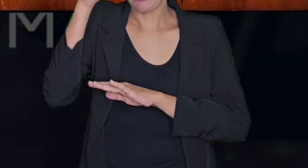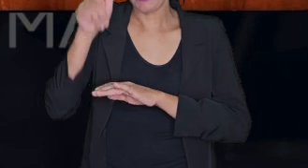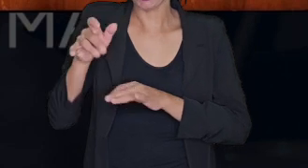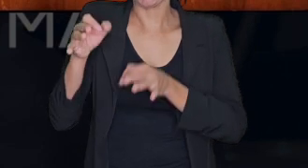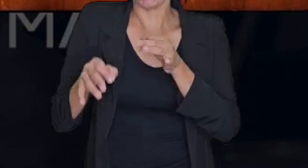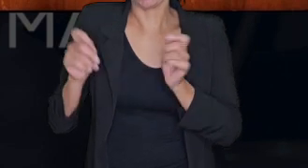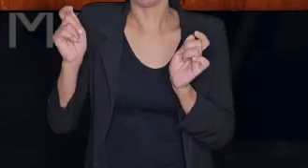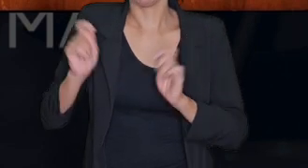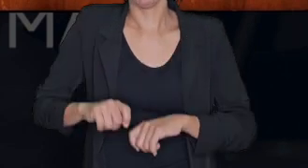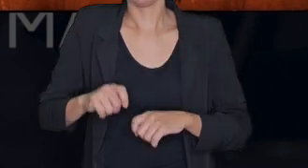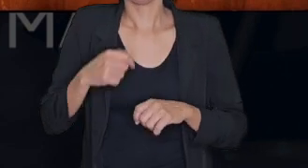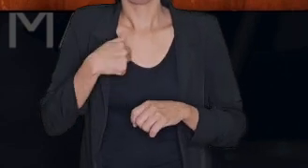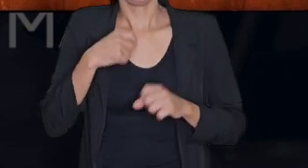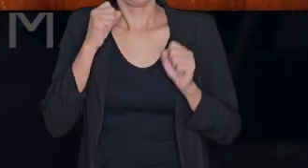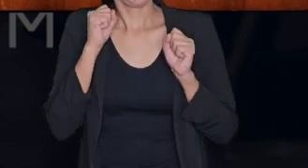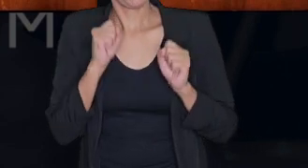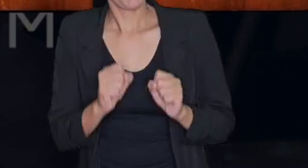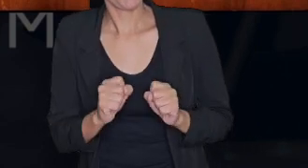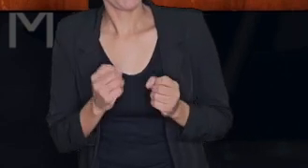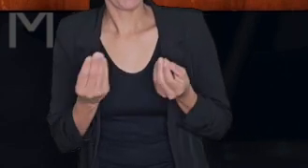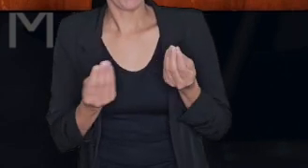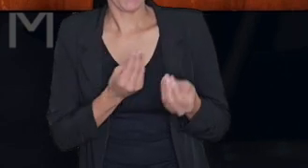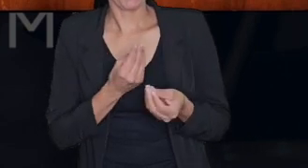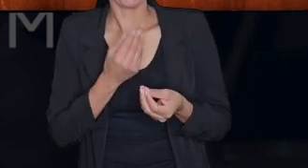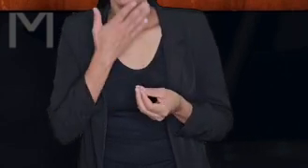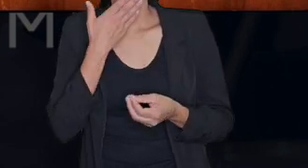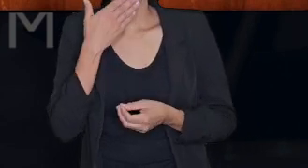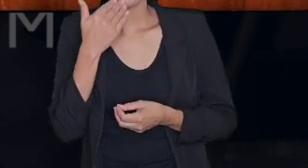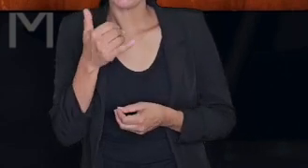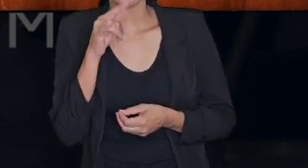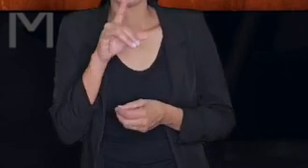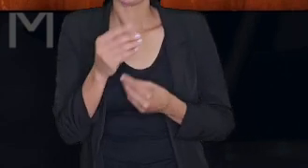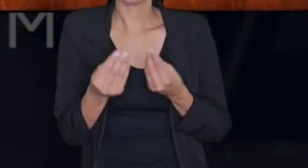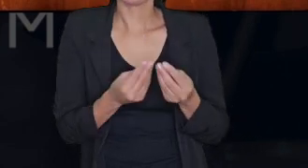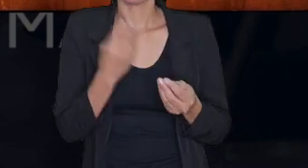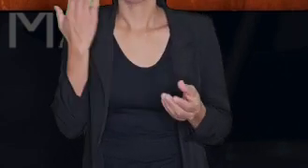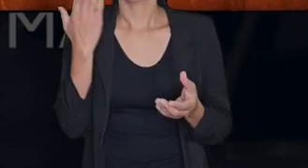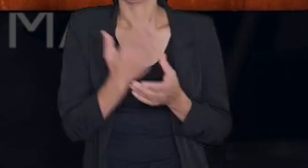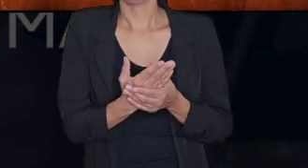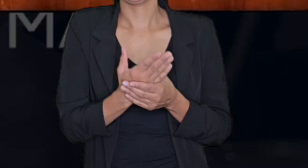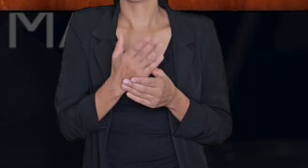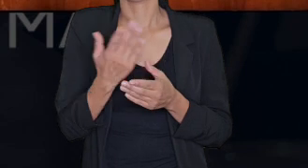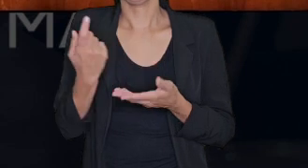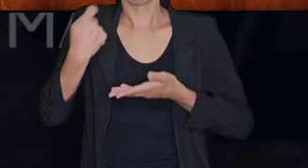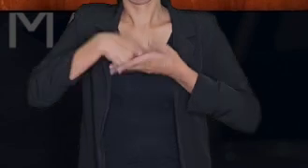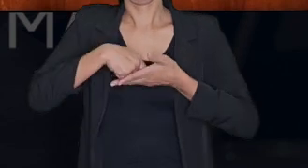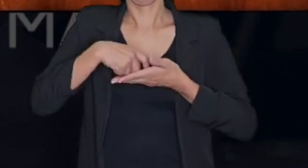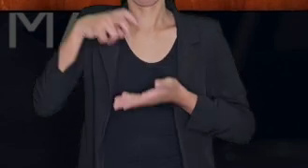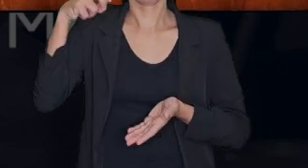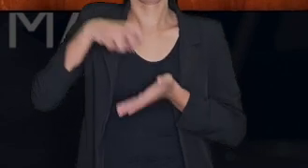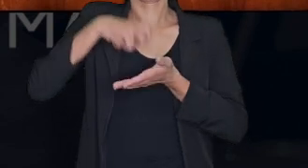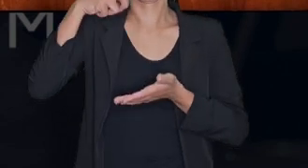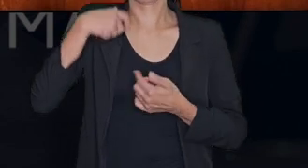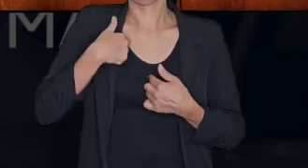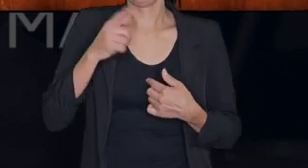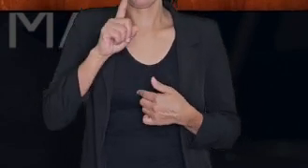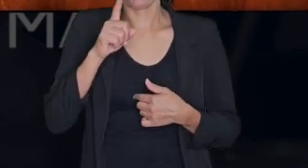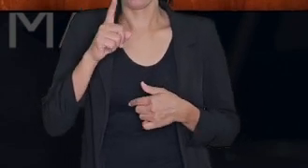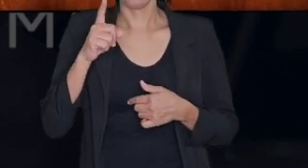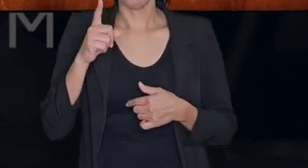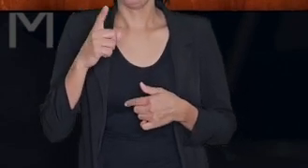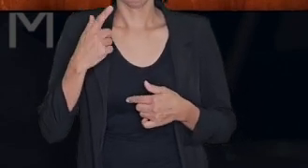regras técnicas editadas pela autoridade competente. Daí eu ficaria mais suscetível a um